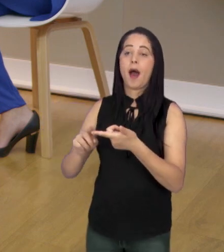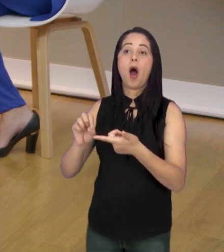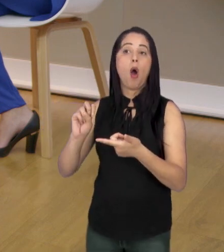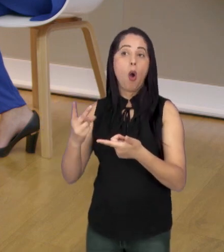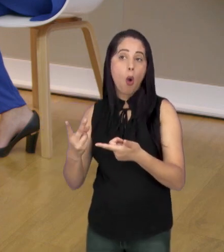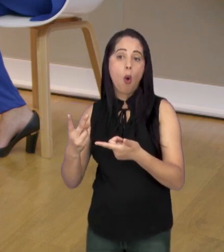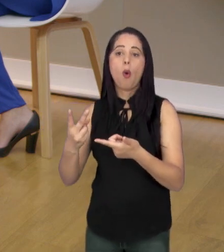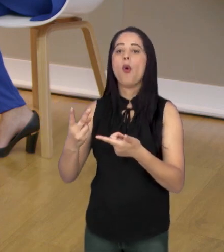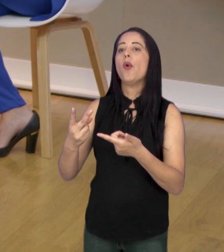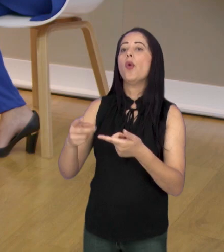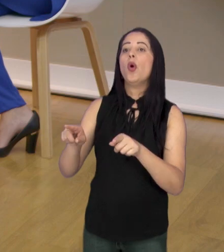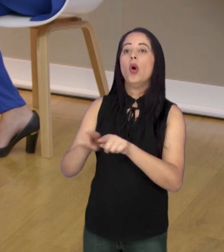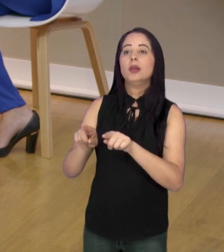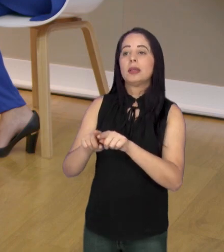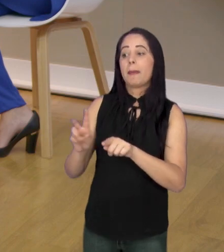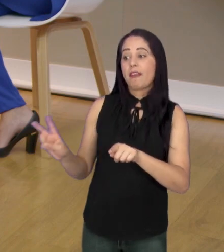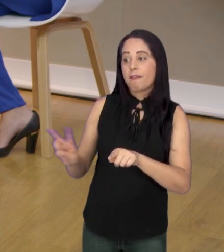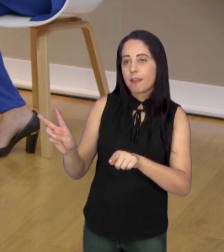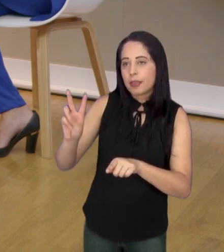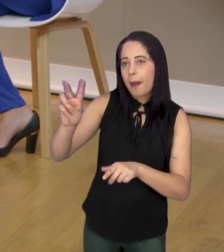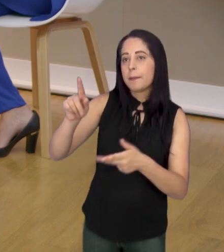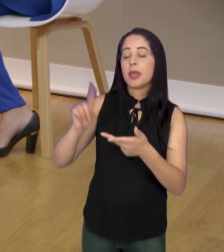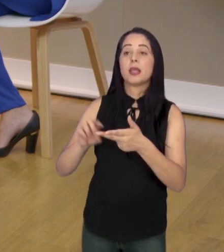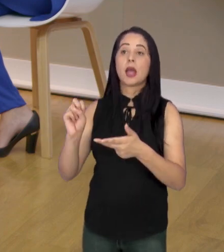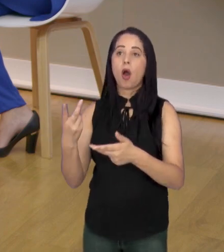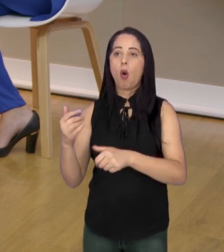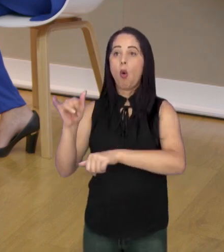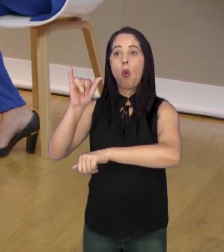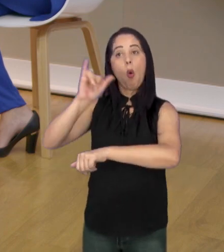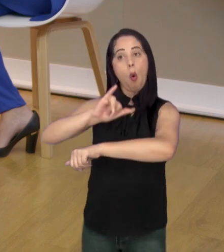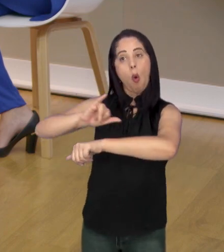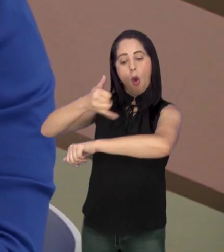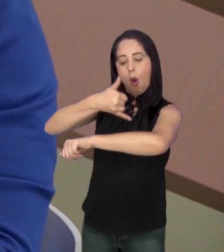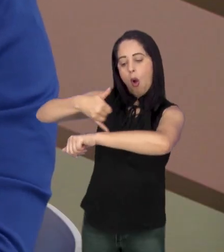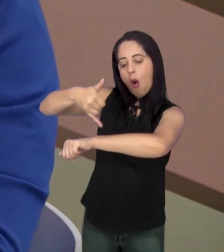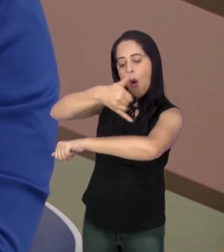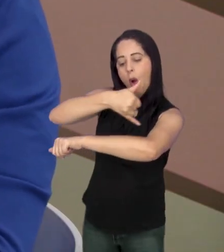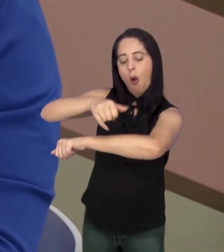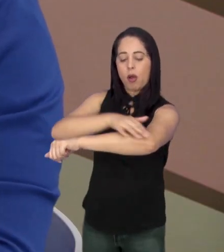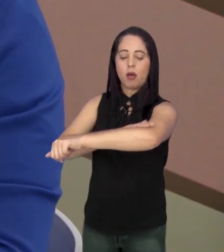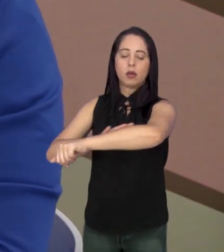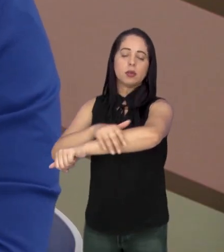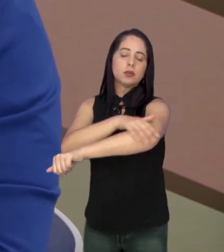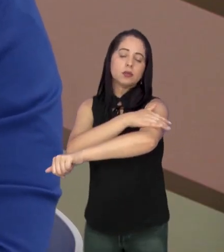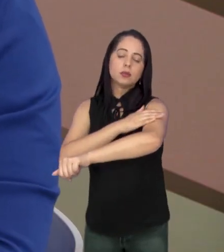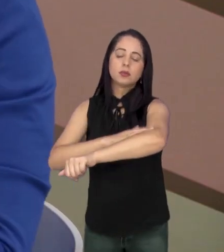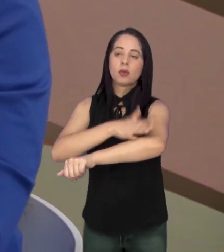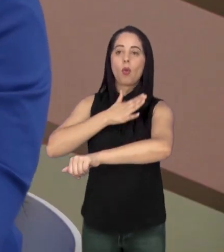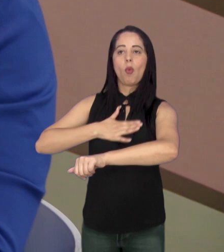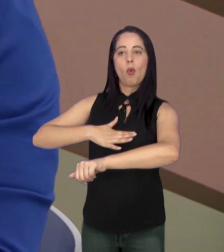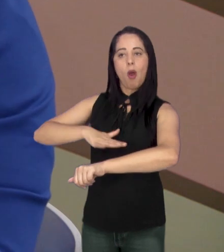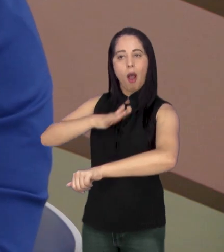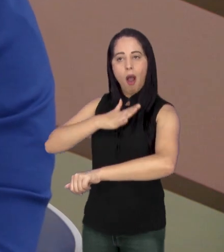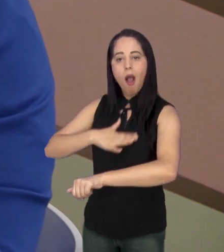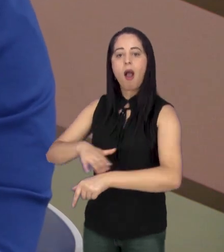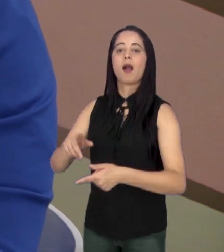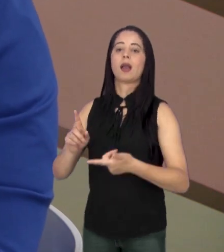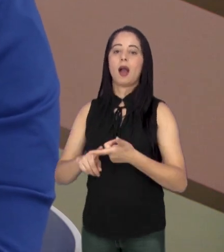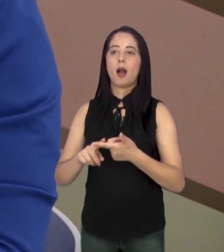ou de um biorregulador, ou de um suplemento específico, ou um óleo essencial. Então, a gente vai trazer esse